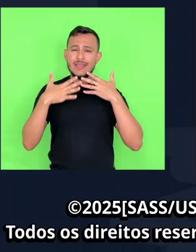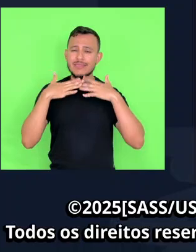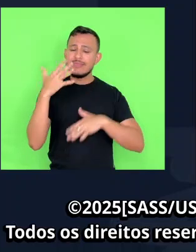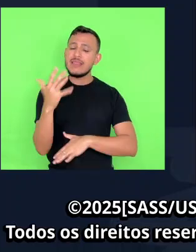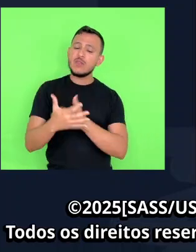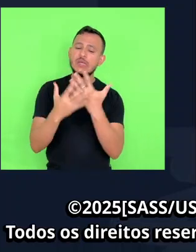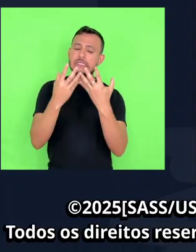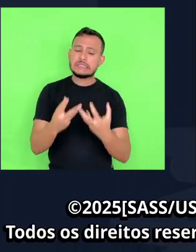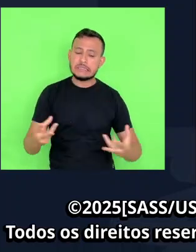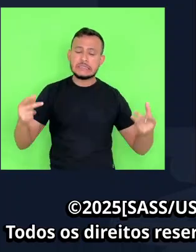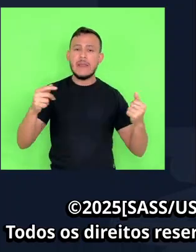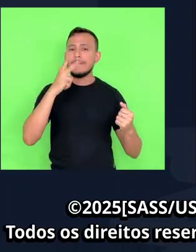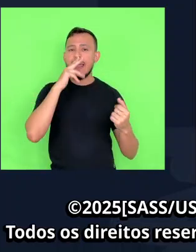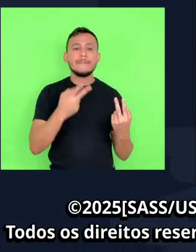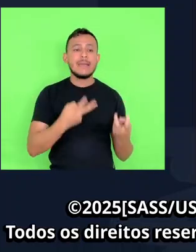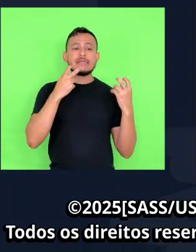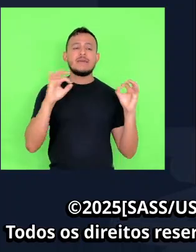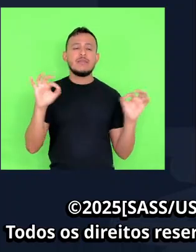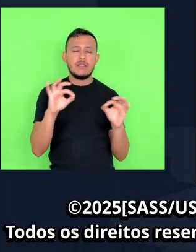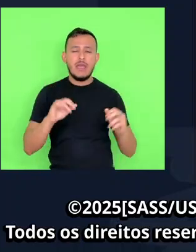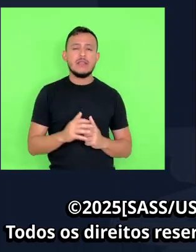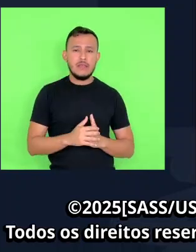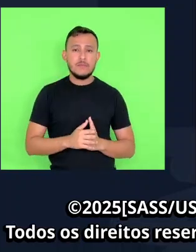natureza, vão ficando imperceptíveis